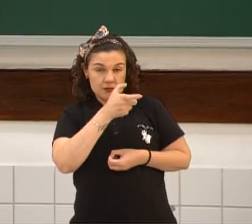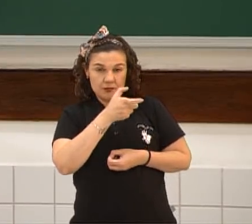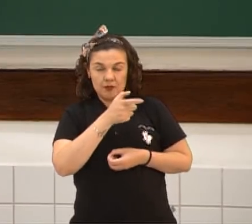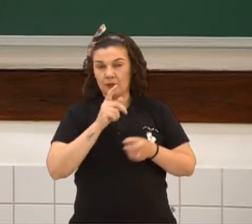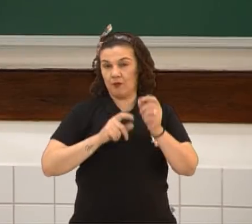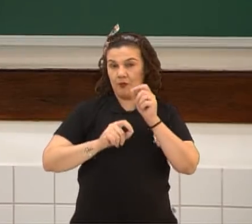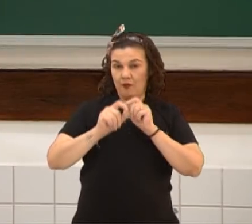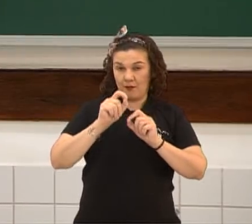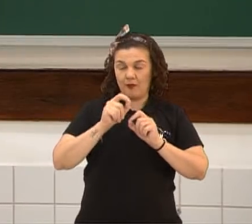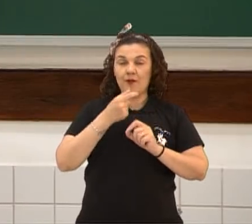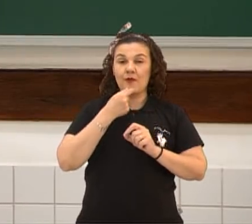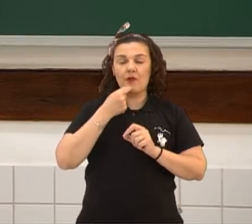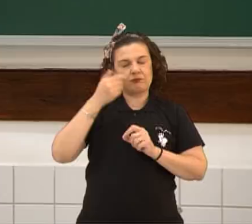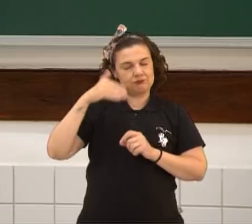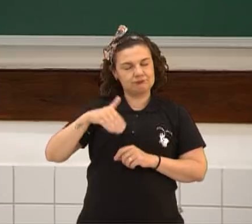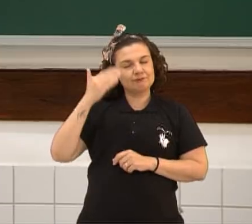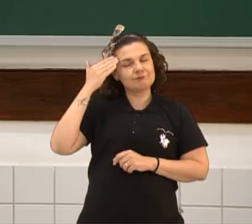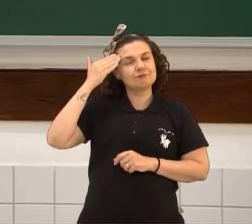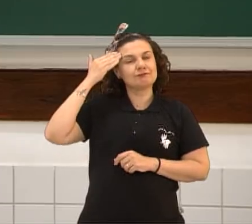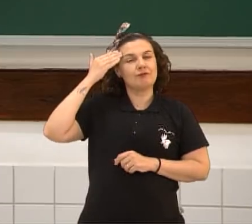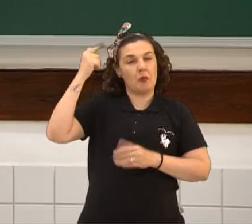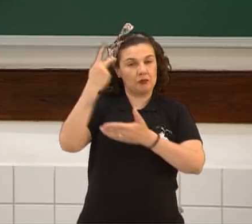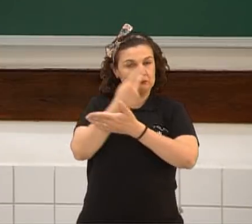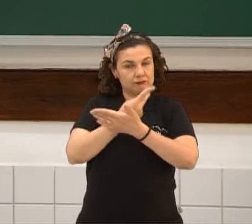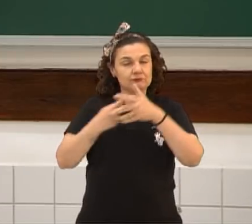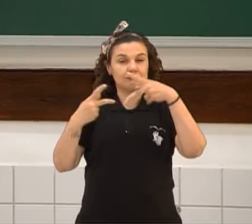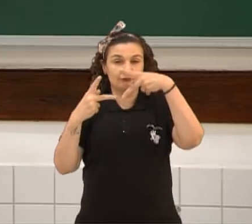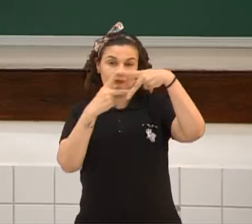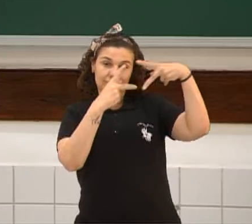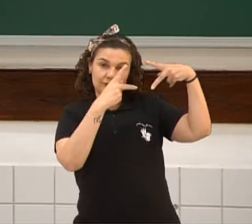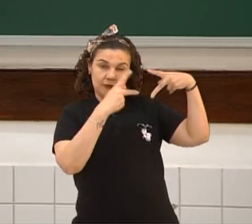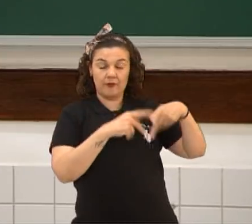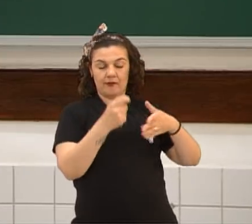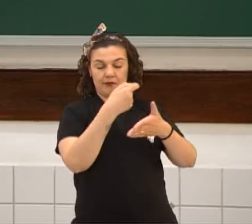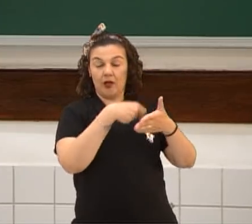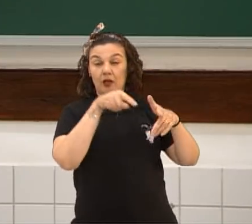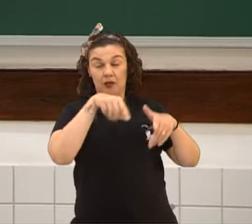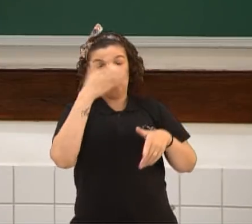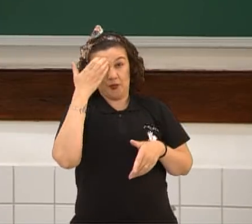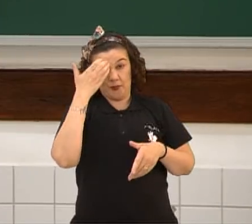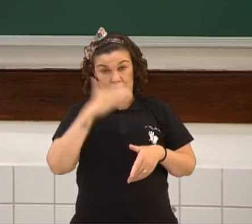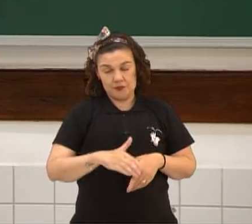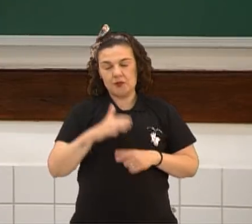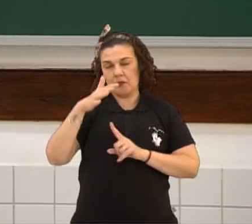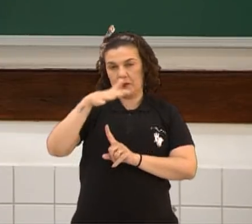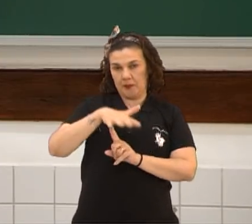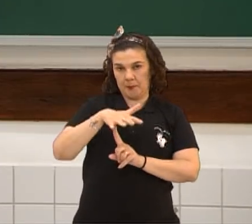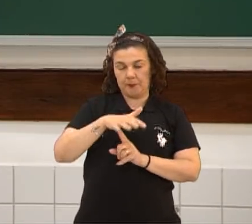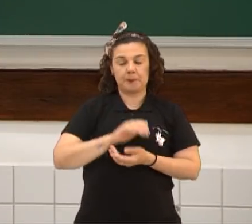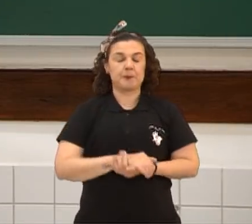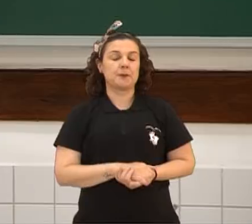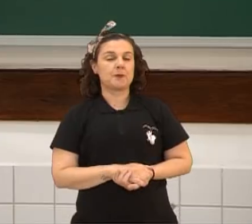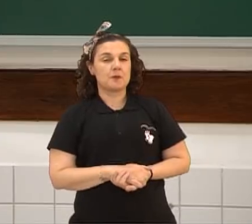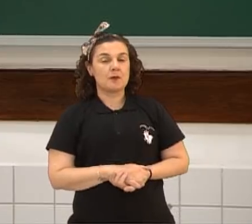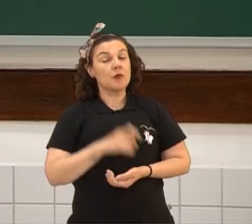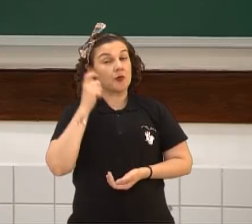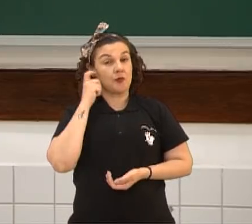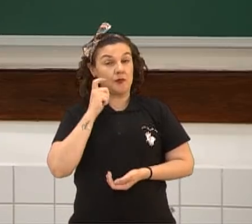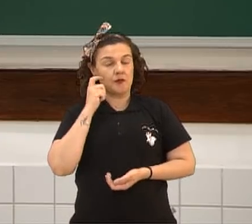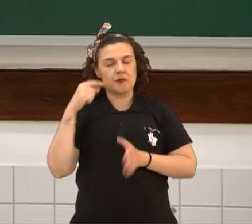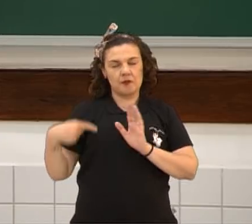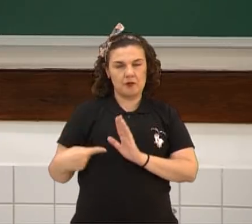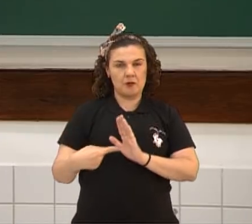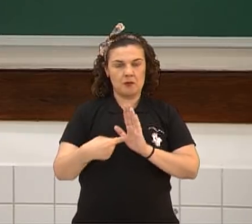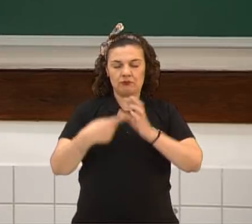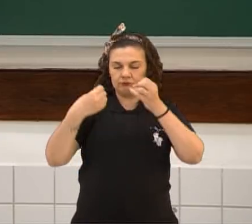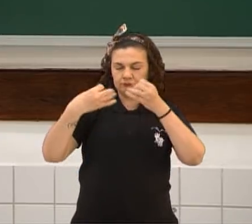um vídeo lá com um grande cartunista, um grande quadrinista do Paraná, né, aqui de Curitiba, que retratou,